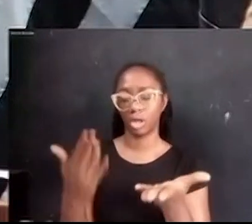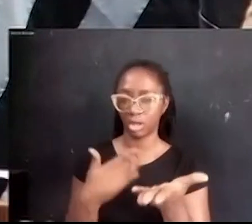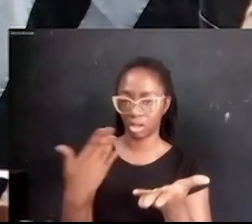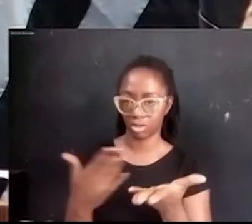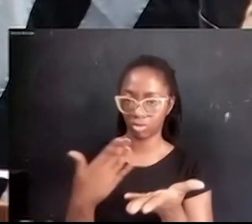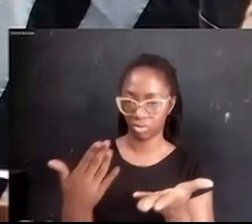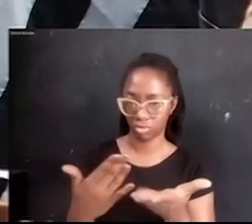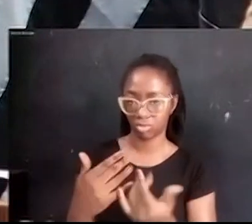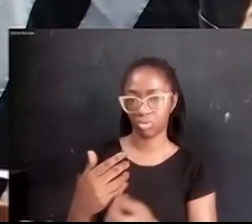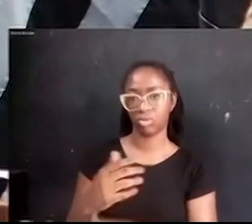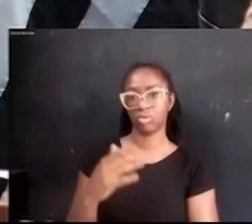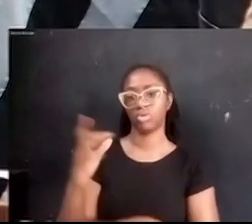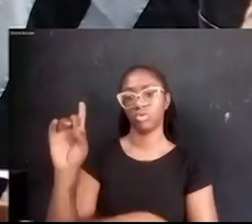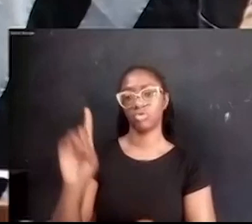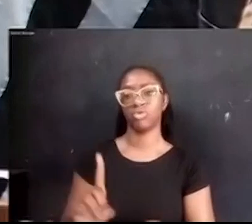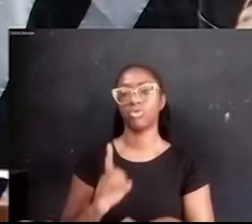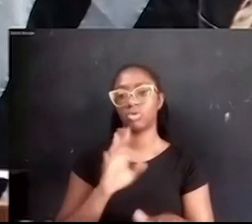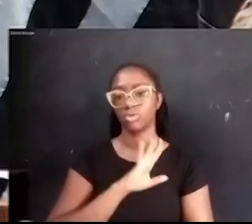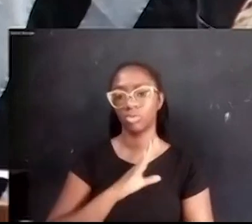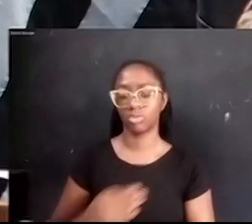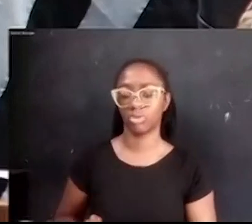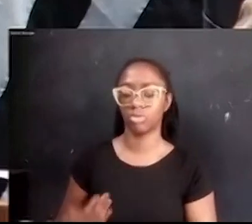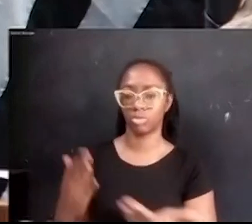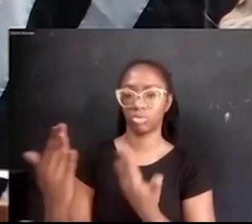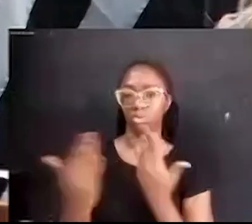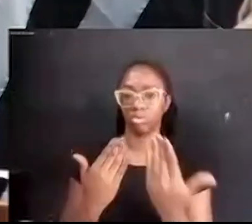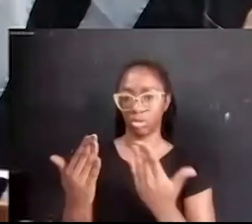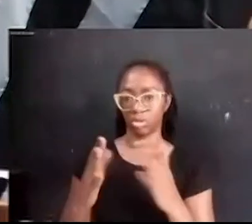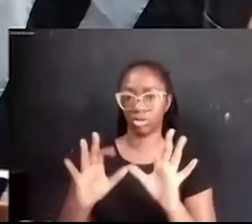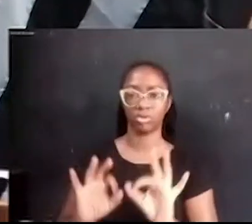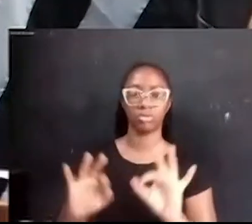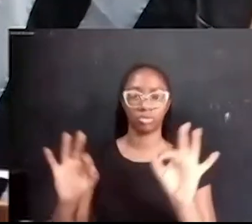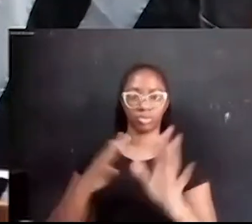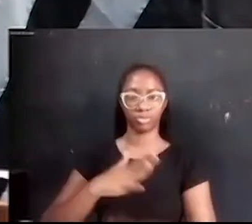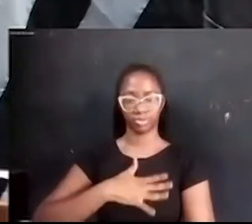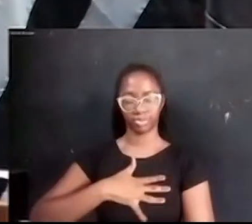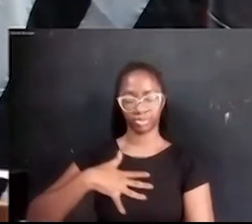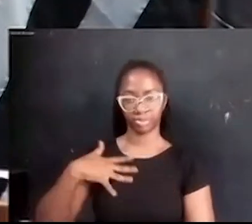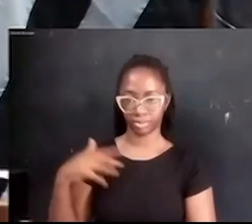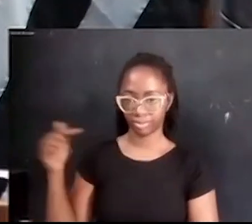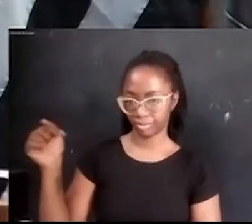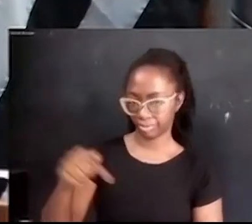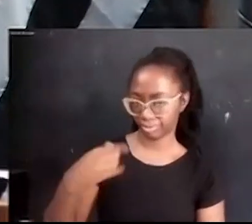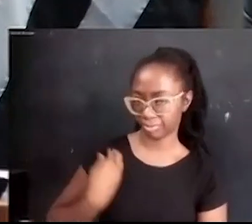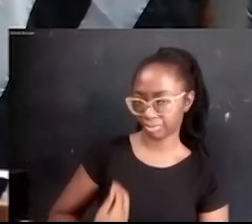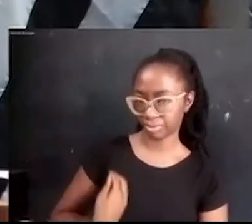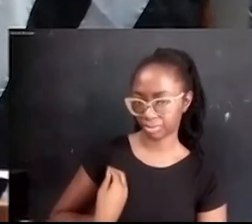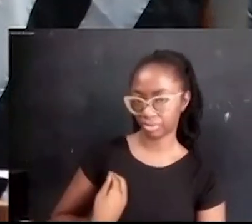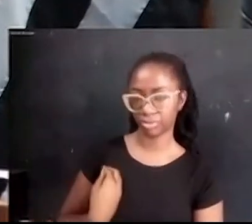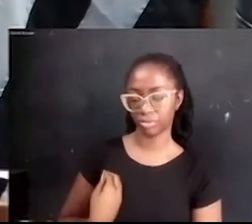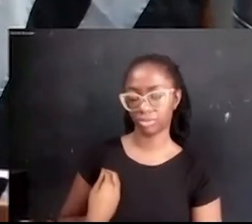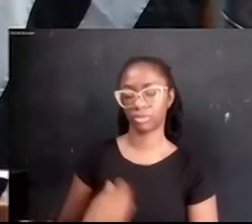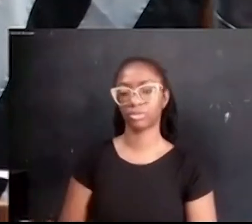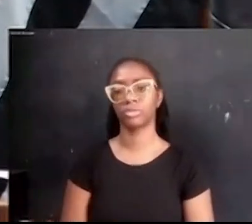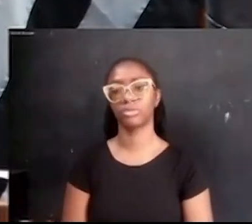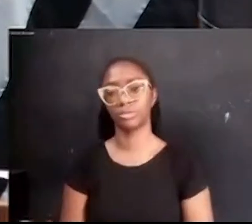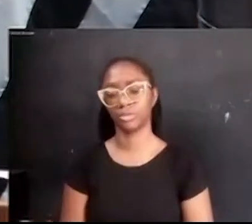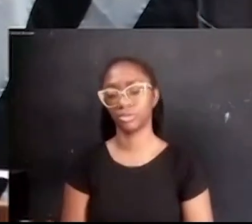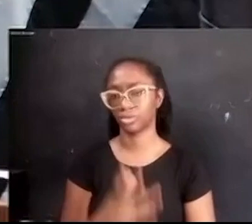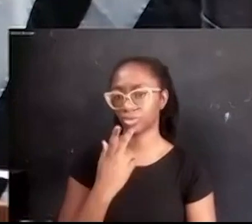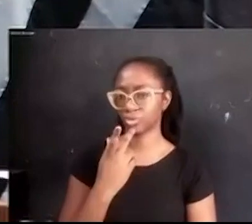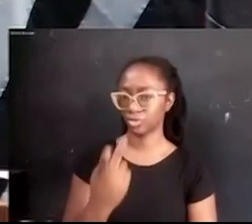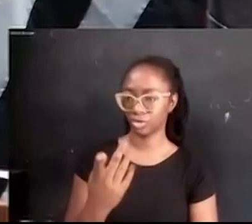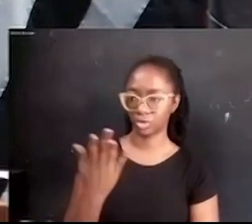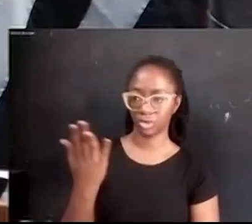Comparado. Professor, é um verdadeiro privilégio tê-lo aqui, né? Eu faço isso fora dos